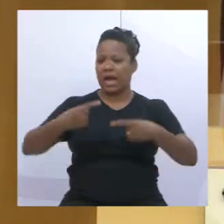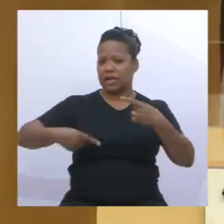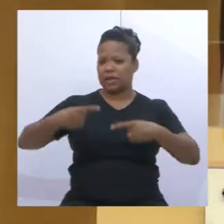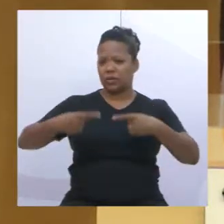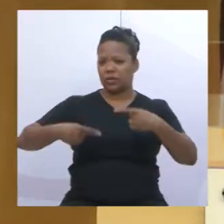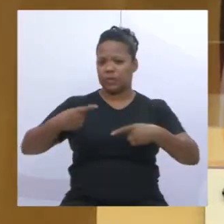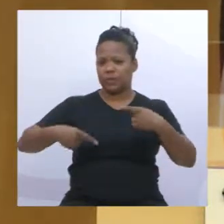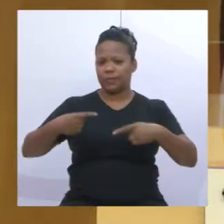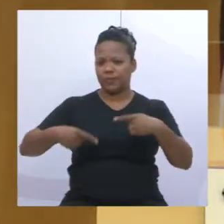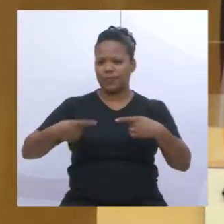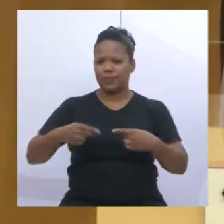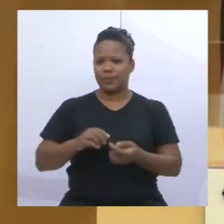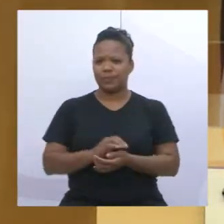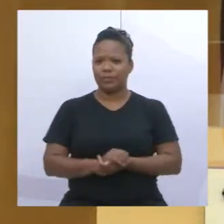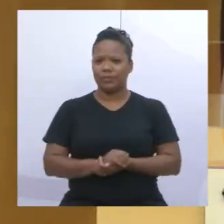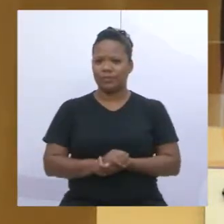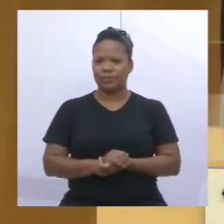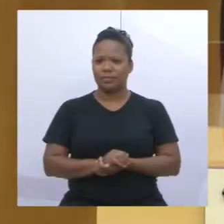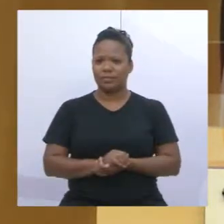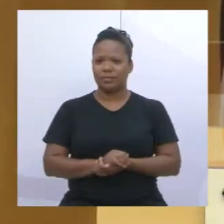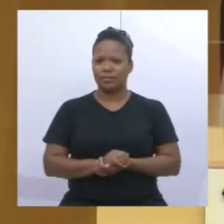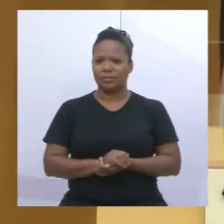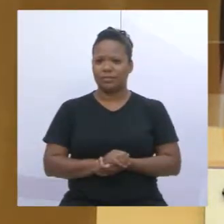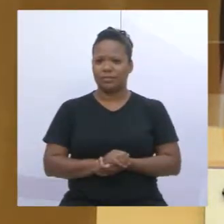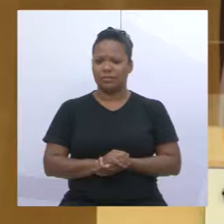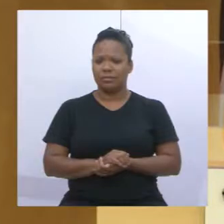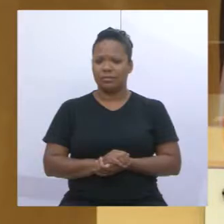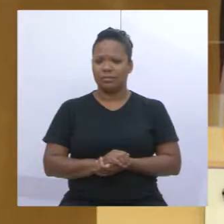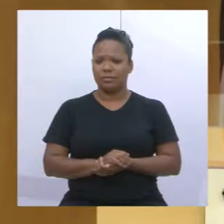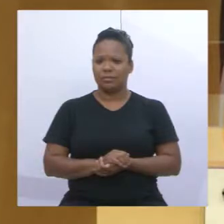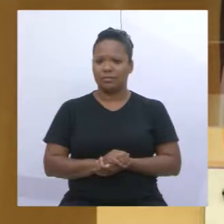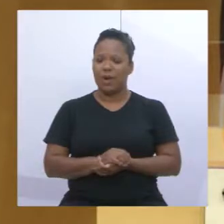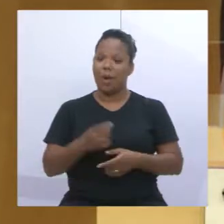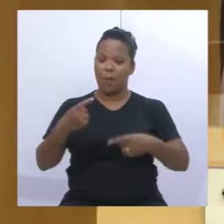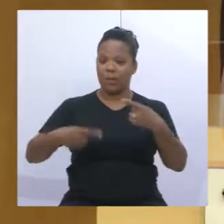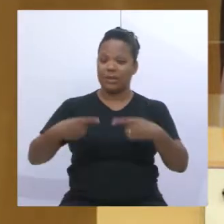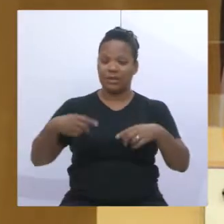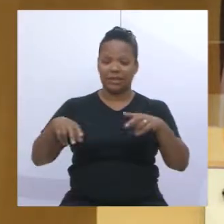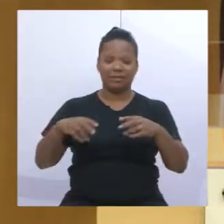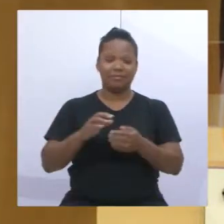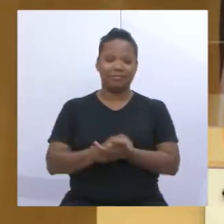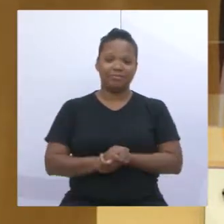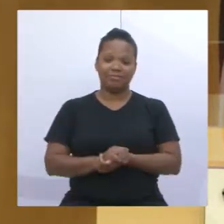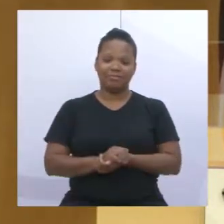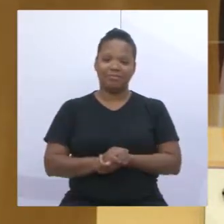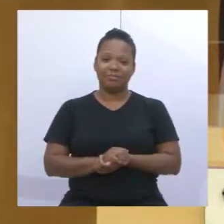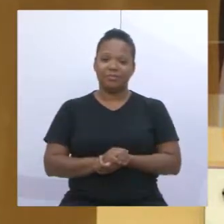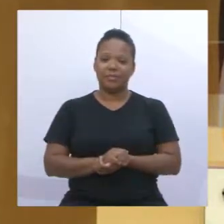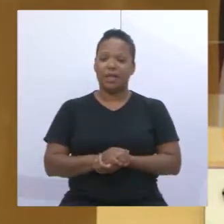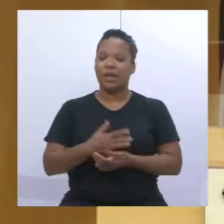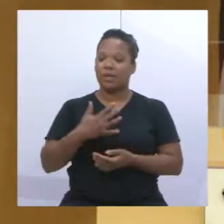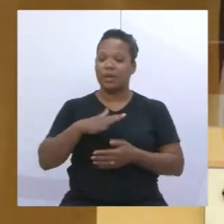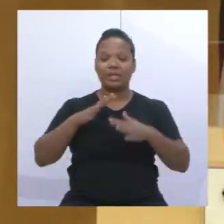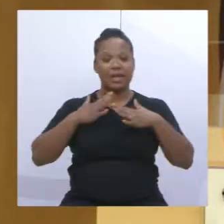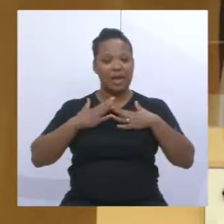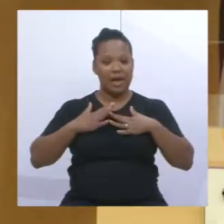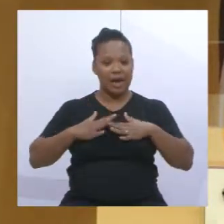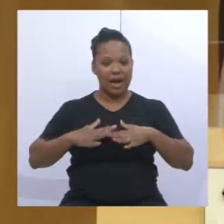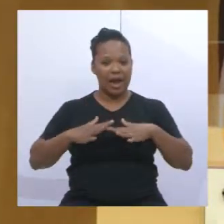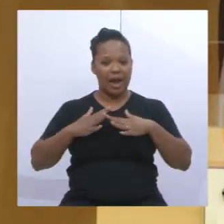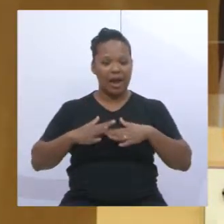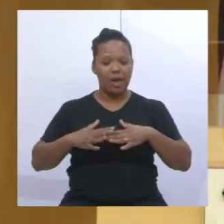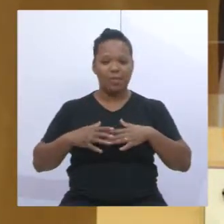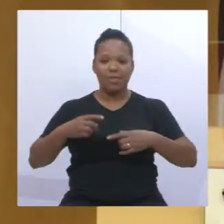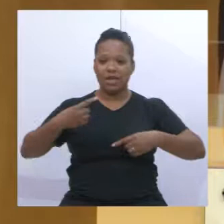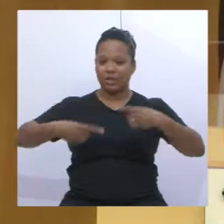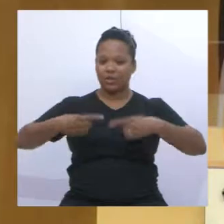discussão ela se torna política, mas a gente tem que ter a cabeça no lugar para fazer uma discussão